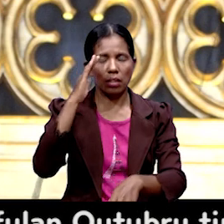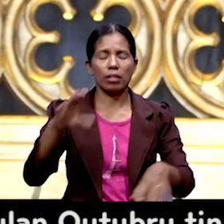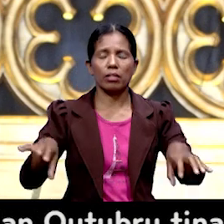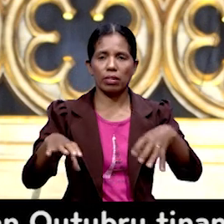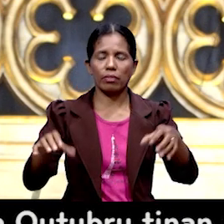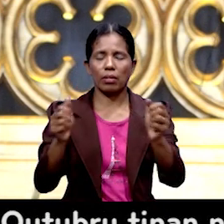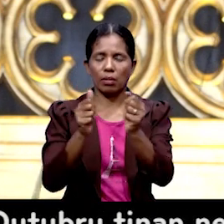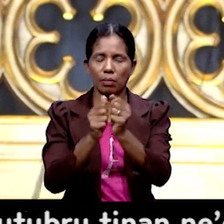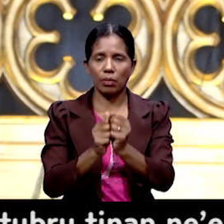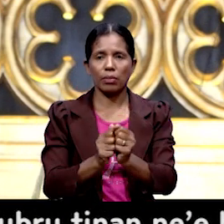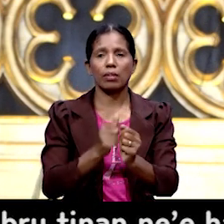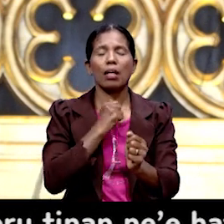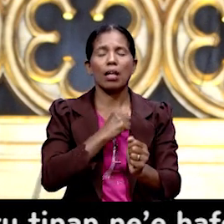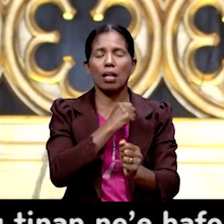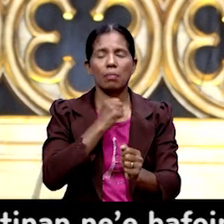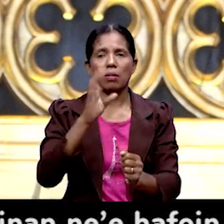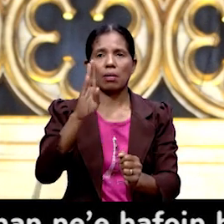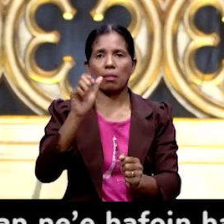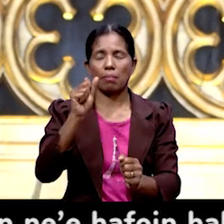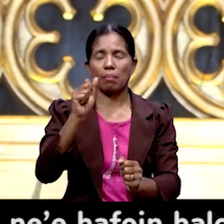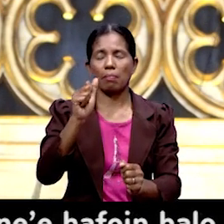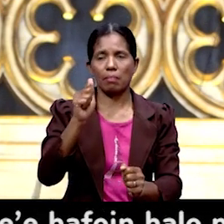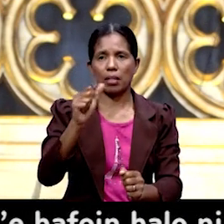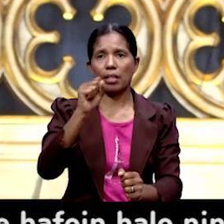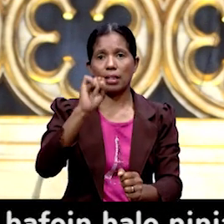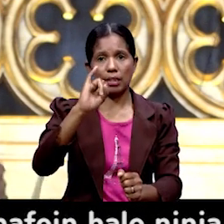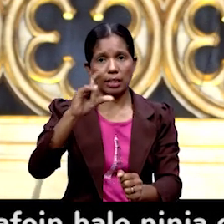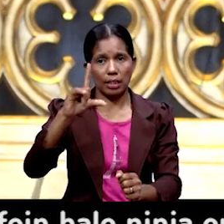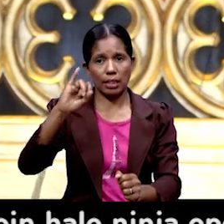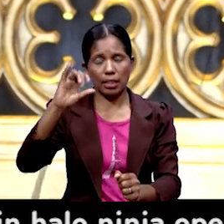Dom Basílio do Nascimento no sentido de lutar